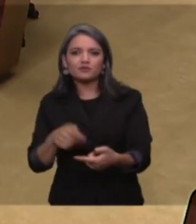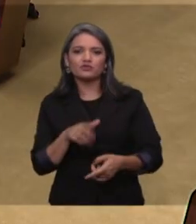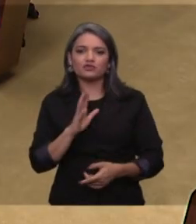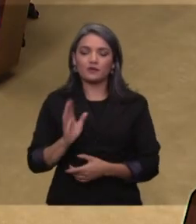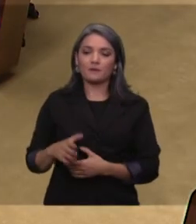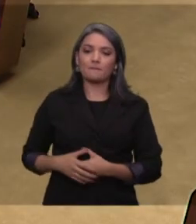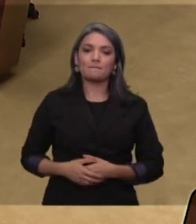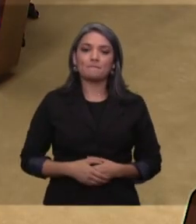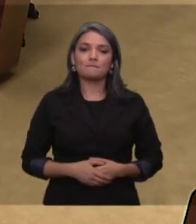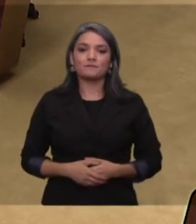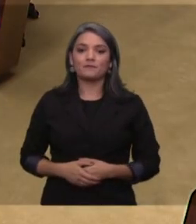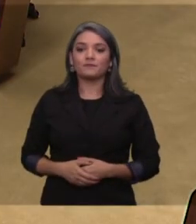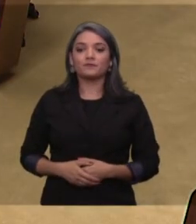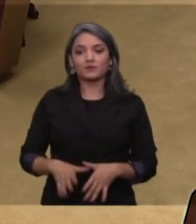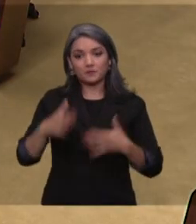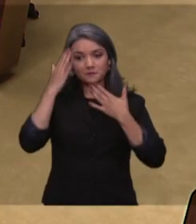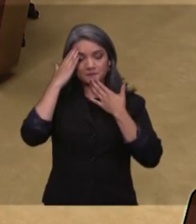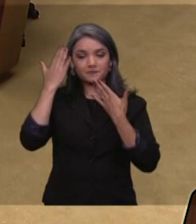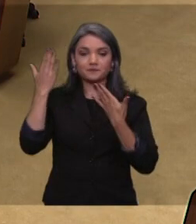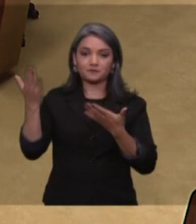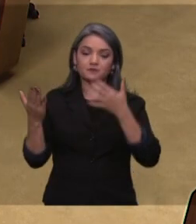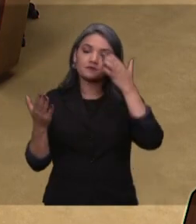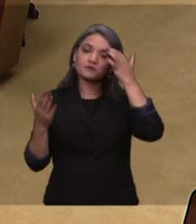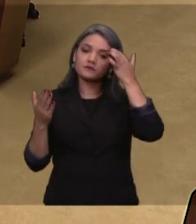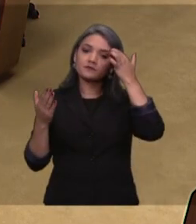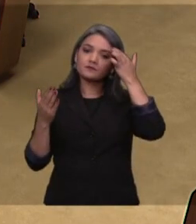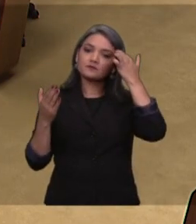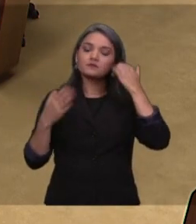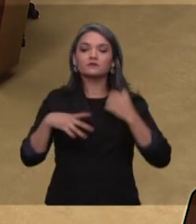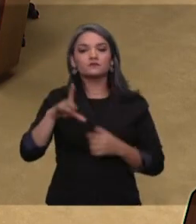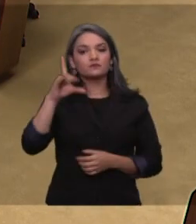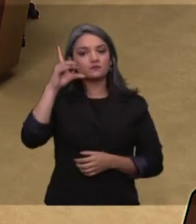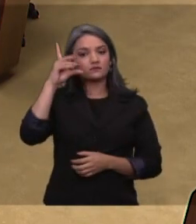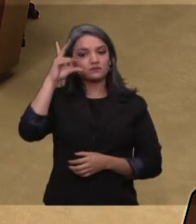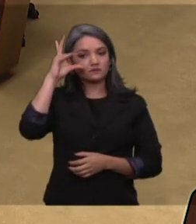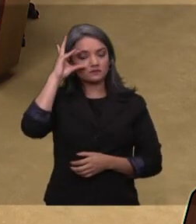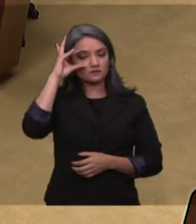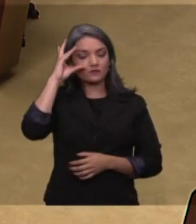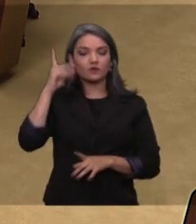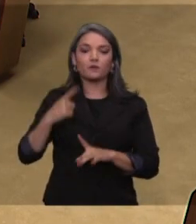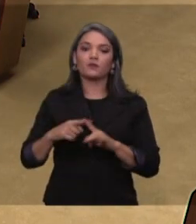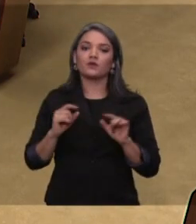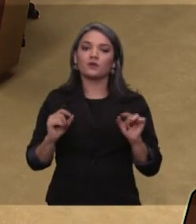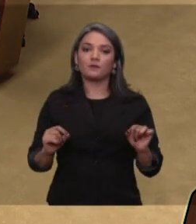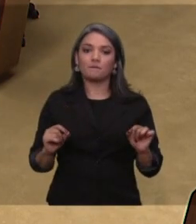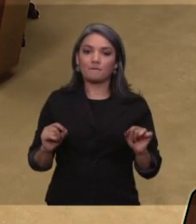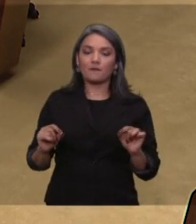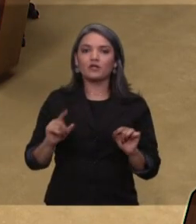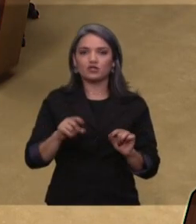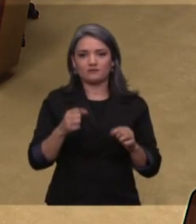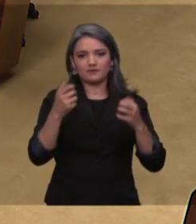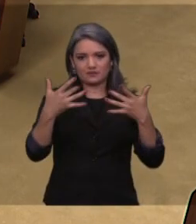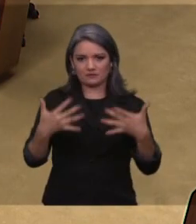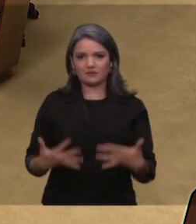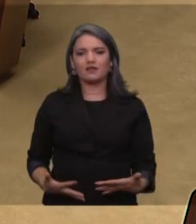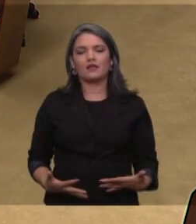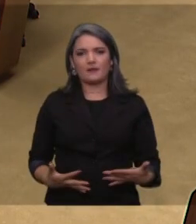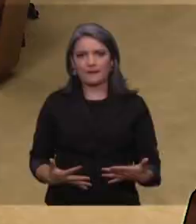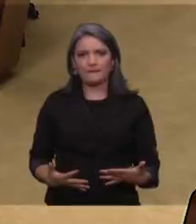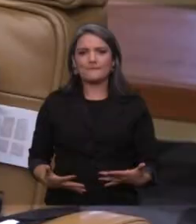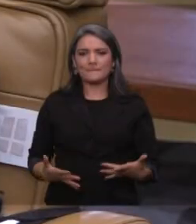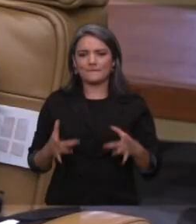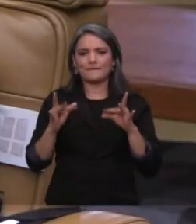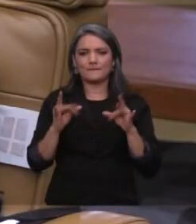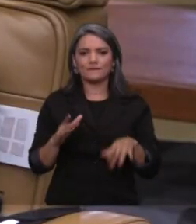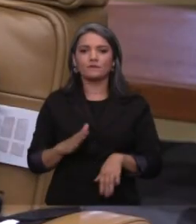Pois não, ministro André, agradeço a Vossa Excelência, até porque me permite, quiçá, deixar mais nítido o que eu estava a dizer